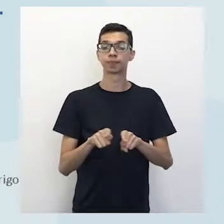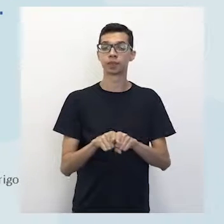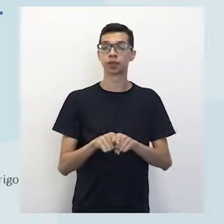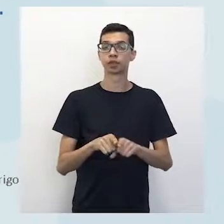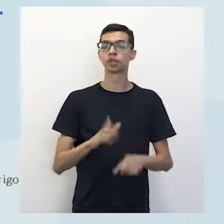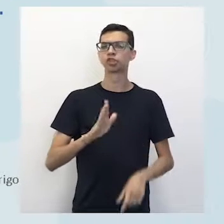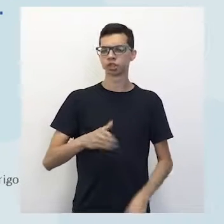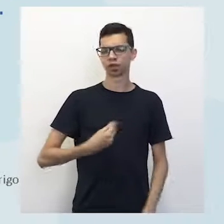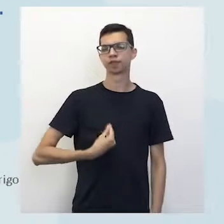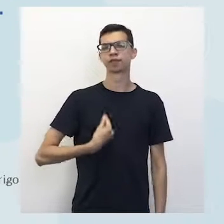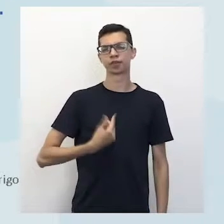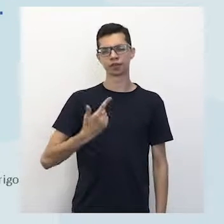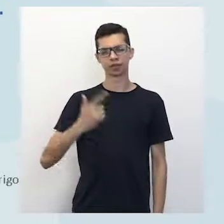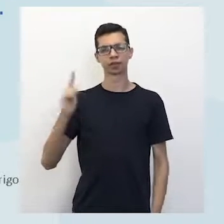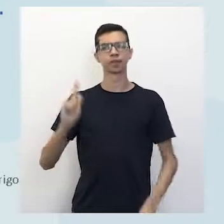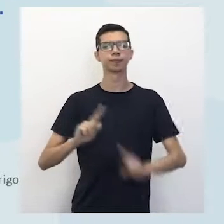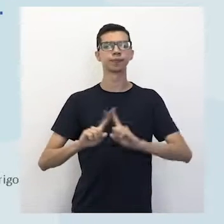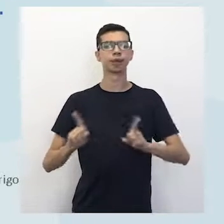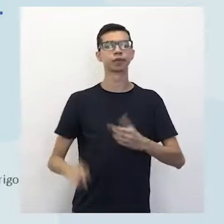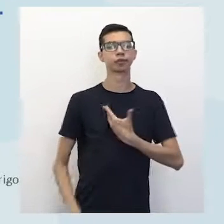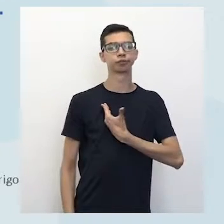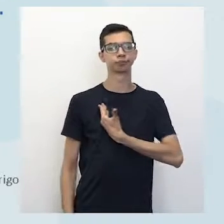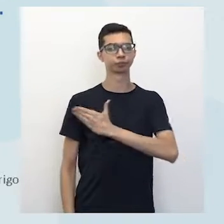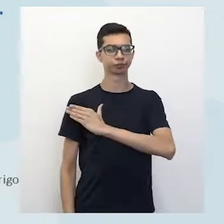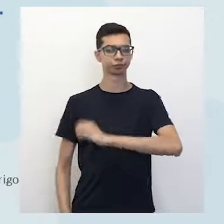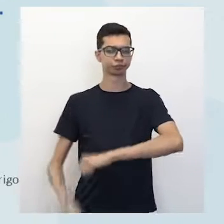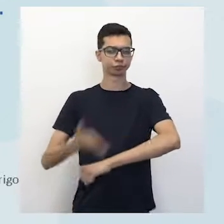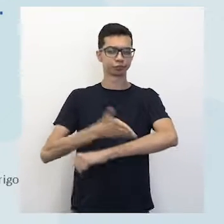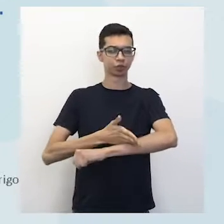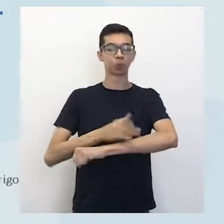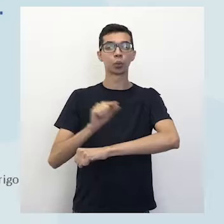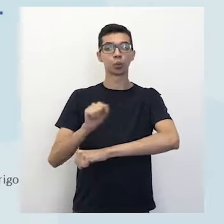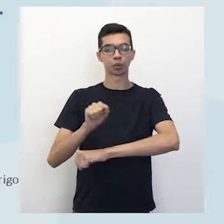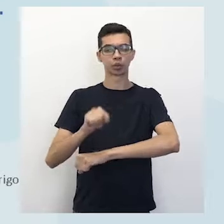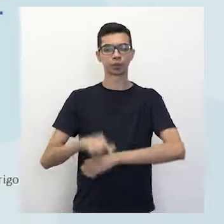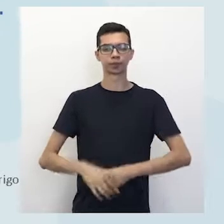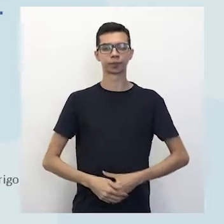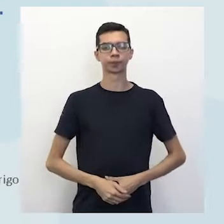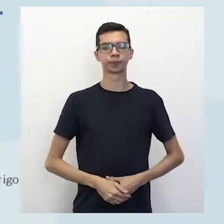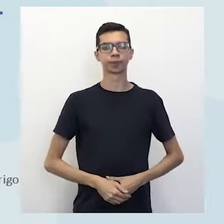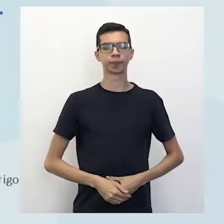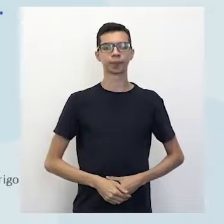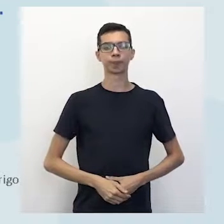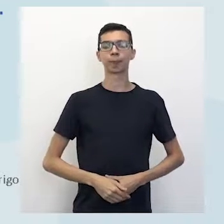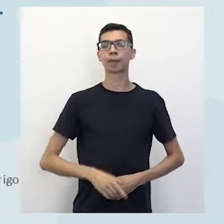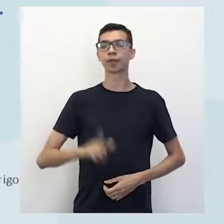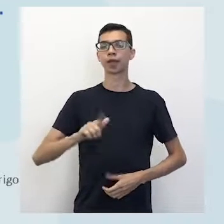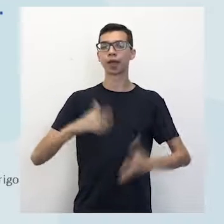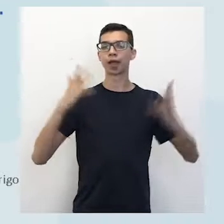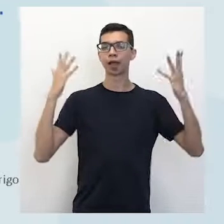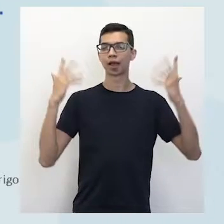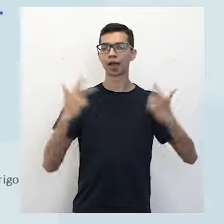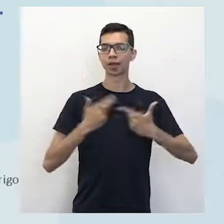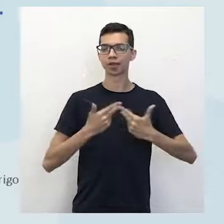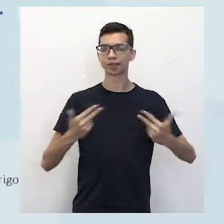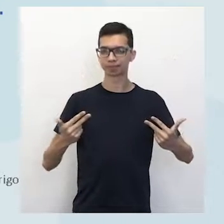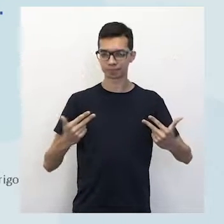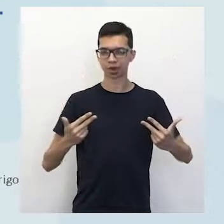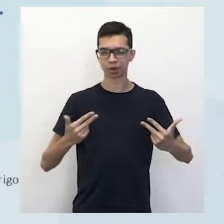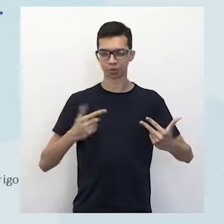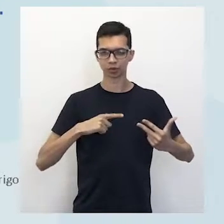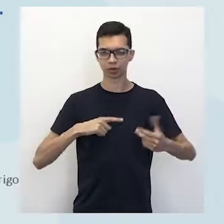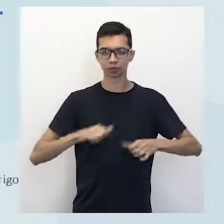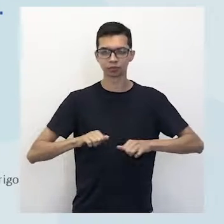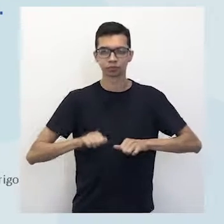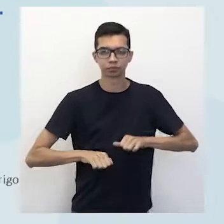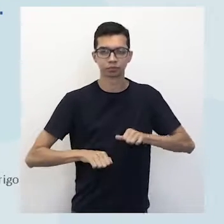que existia, mas foi abandonada durante a Idade Média, que é o arado de tração animal. Lá no Egito Antigo, por exemplo, já